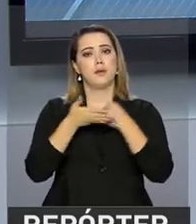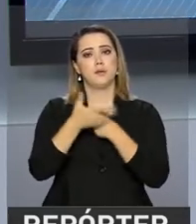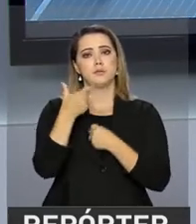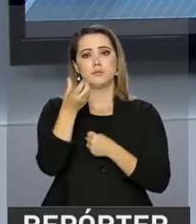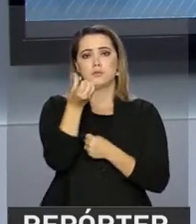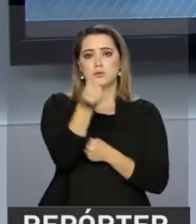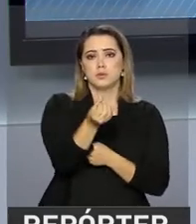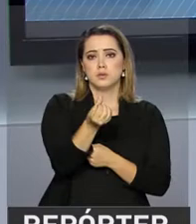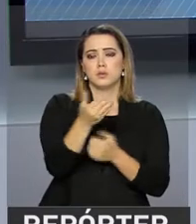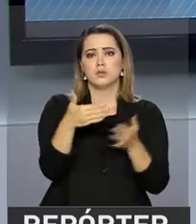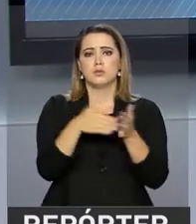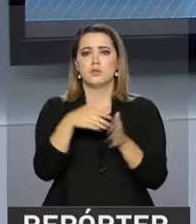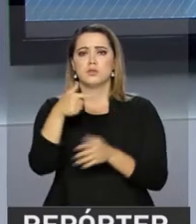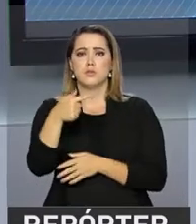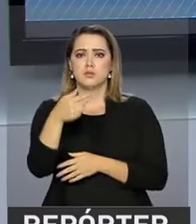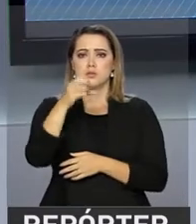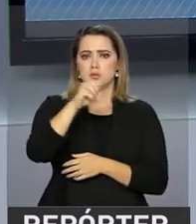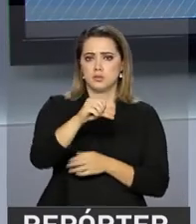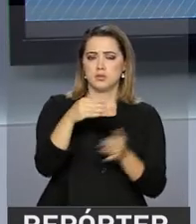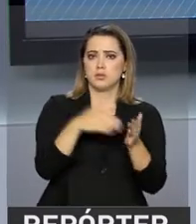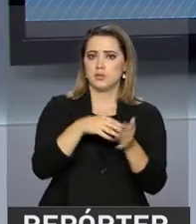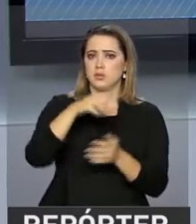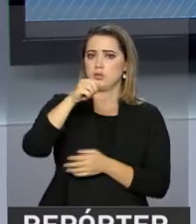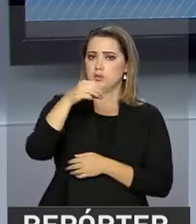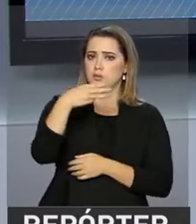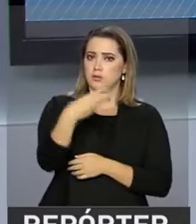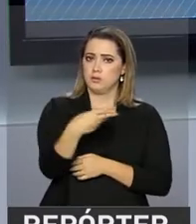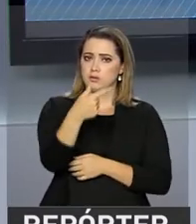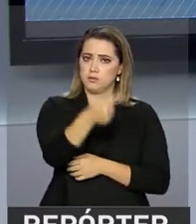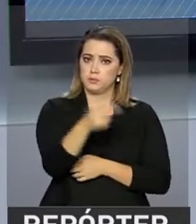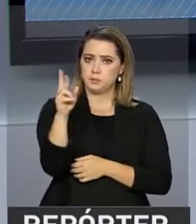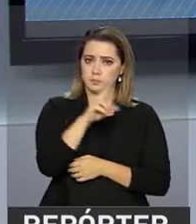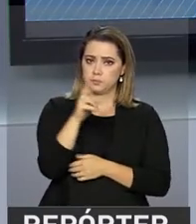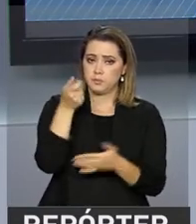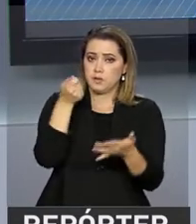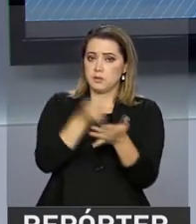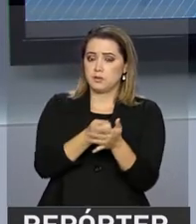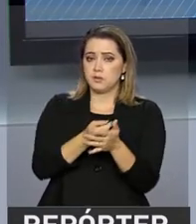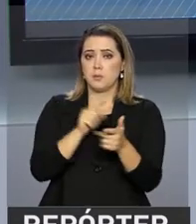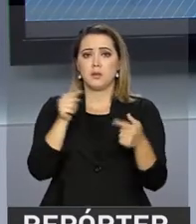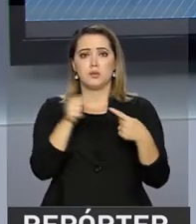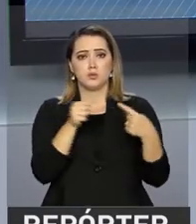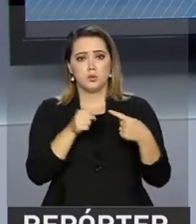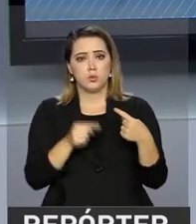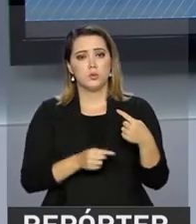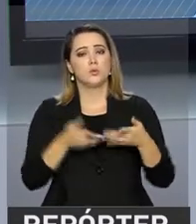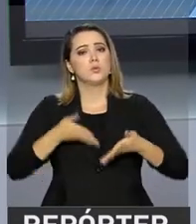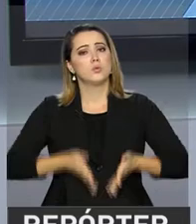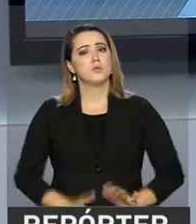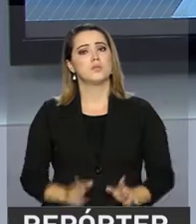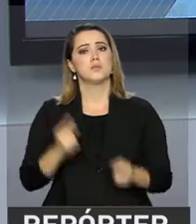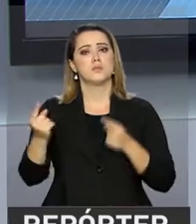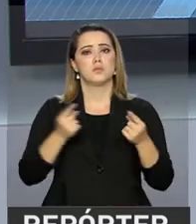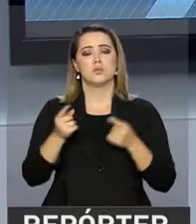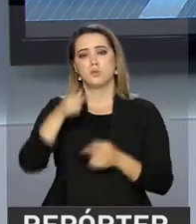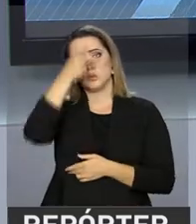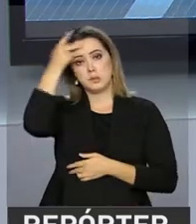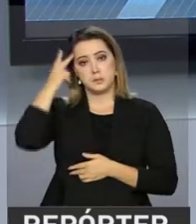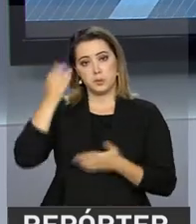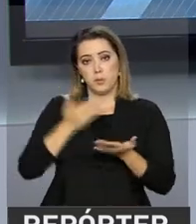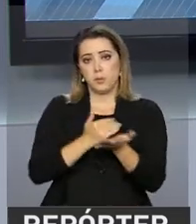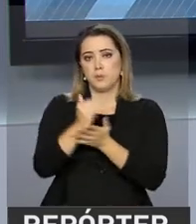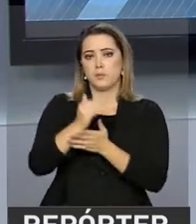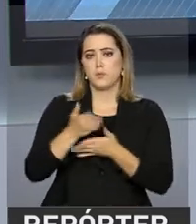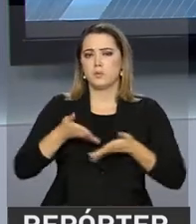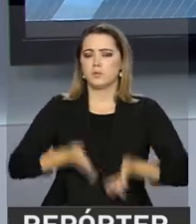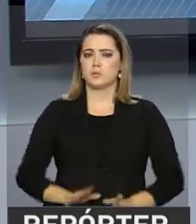79 a novecentos e trinta e sete reais e vão ser pagos de acordo com o mês de nascimento do trabalhador começando com os